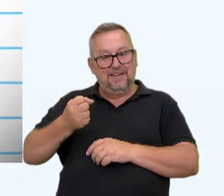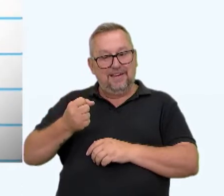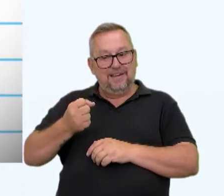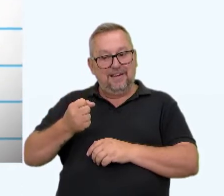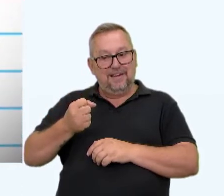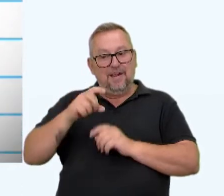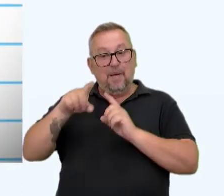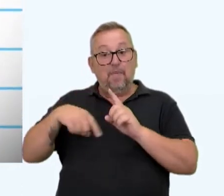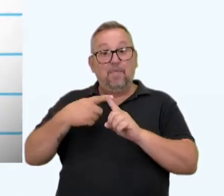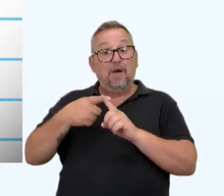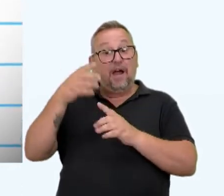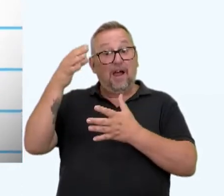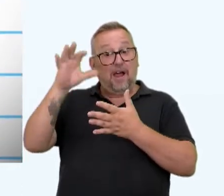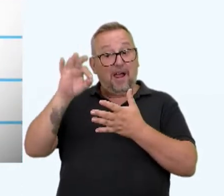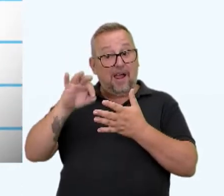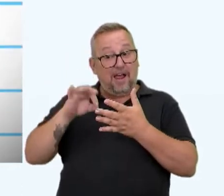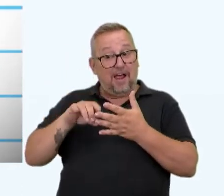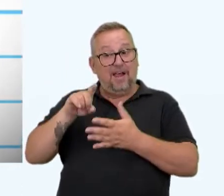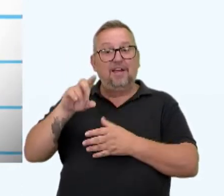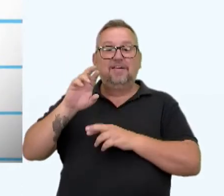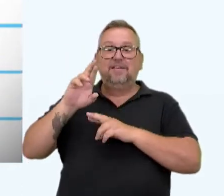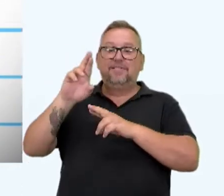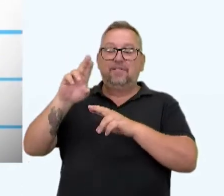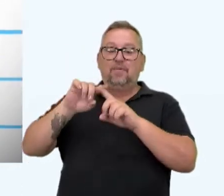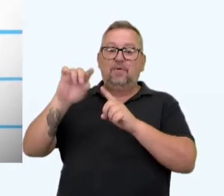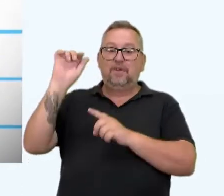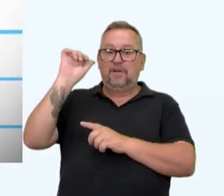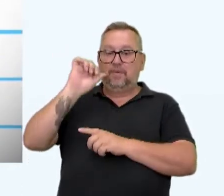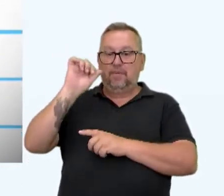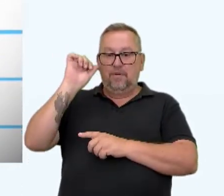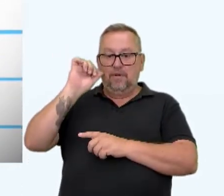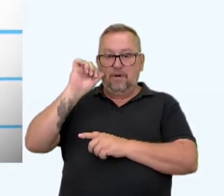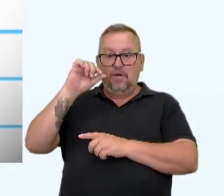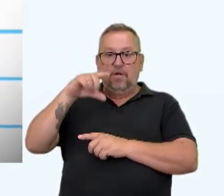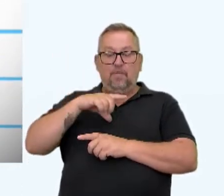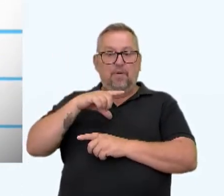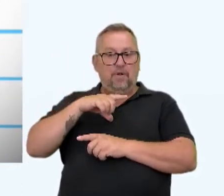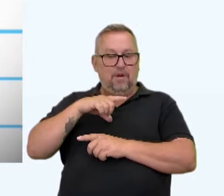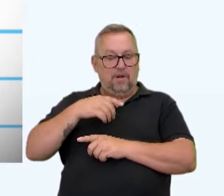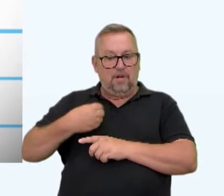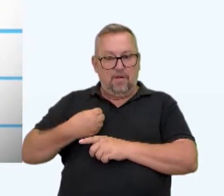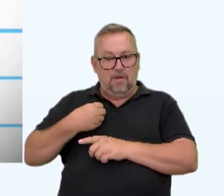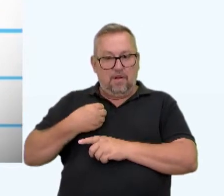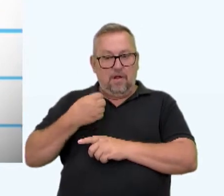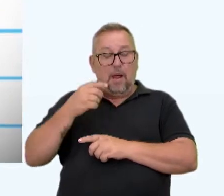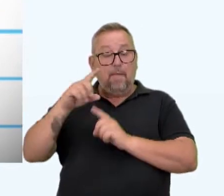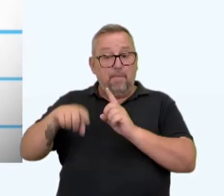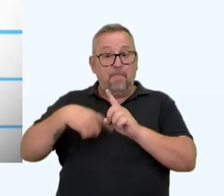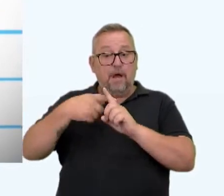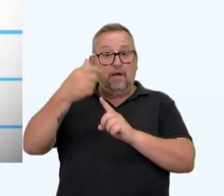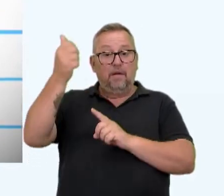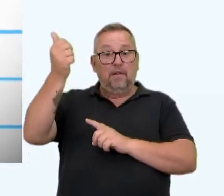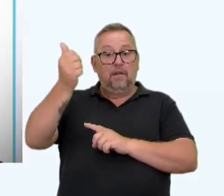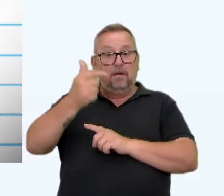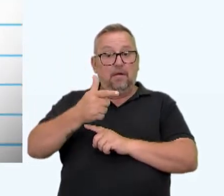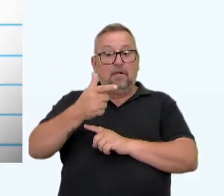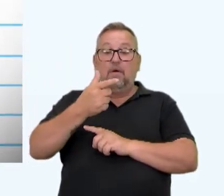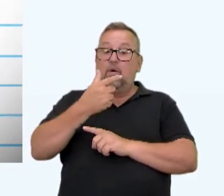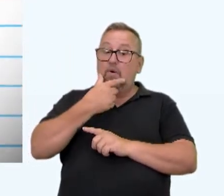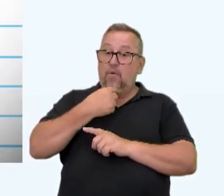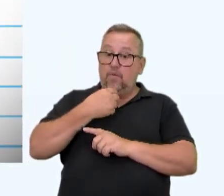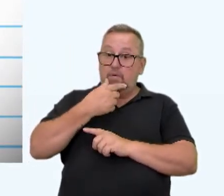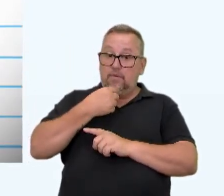um detalhe: você sabia que por ser mulher, Juliana pode esperar viver alguns anos a mais do que se fosse homem?